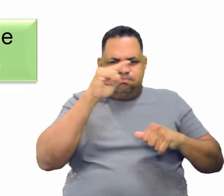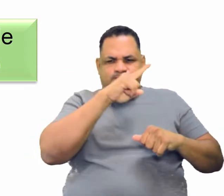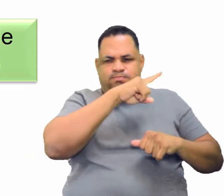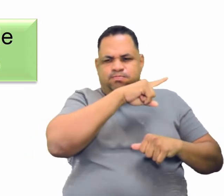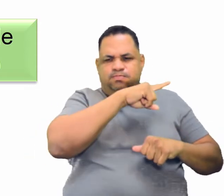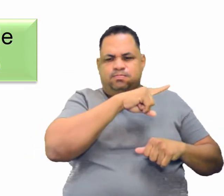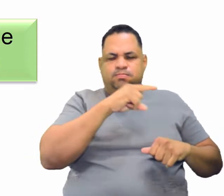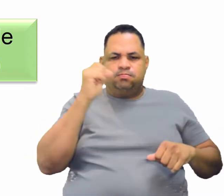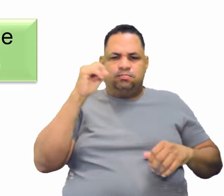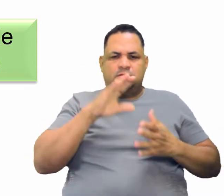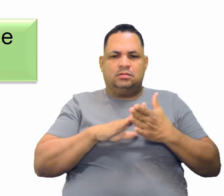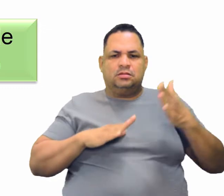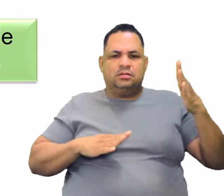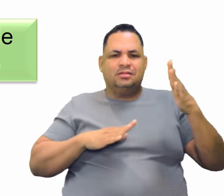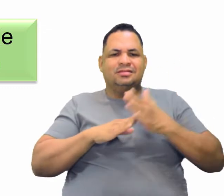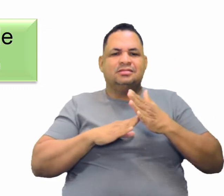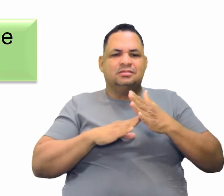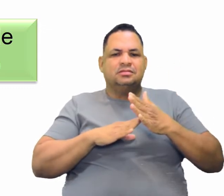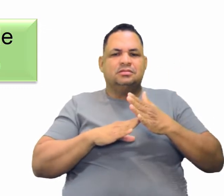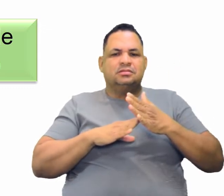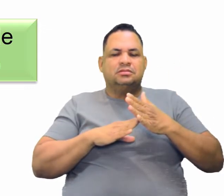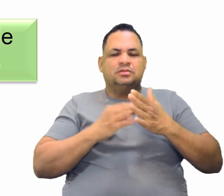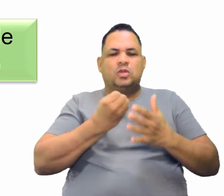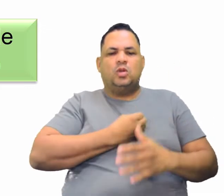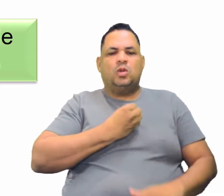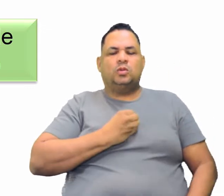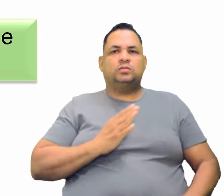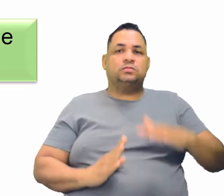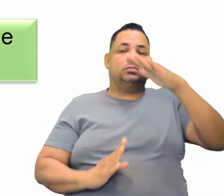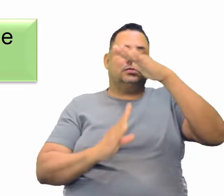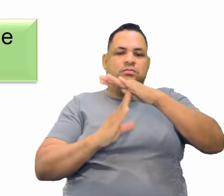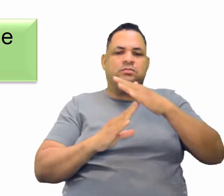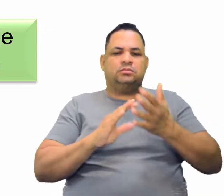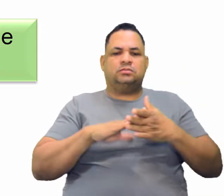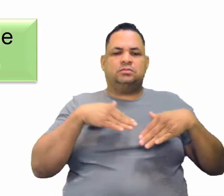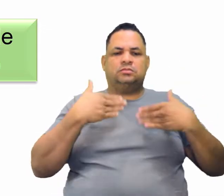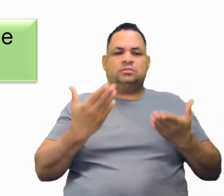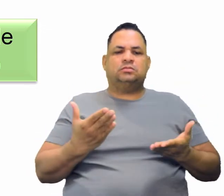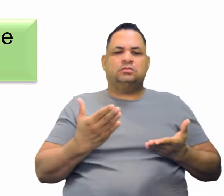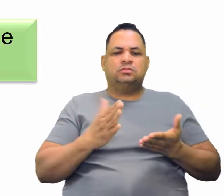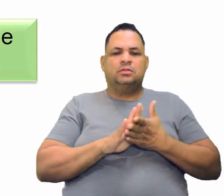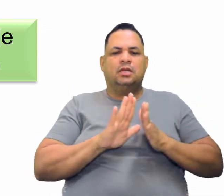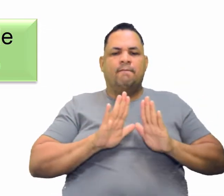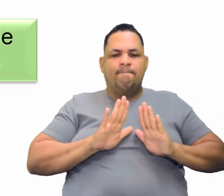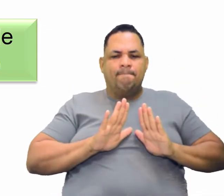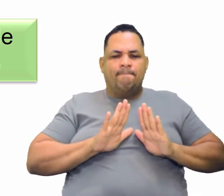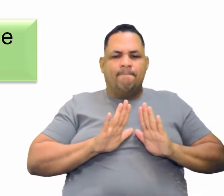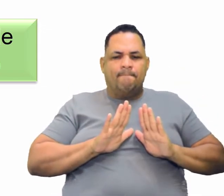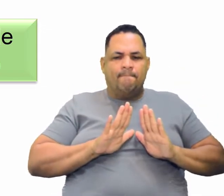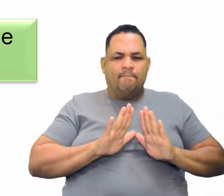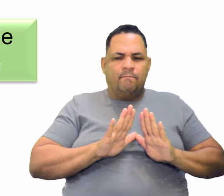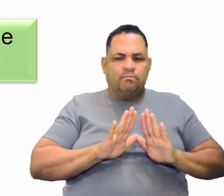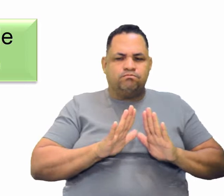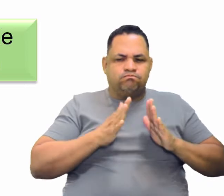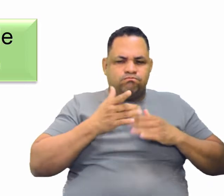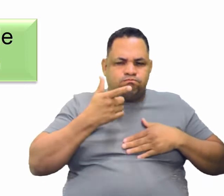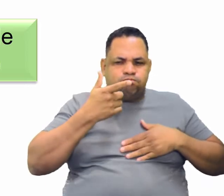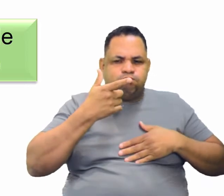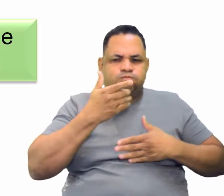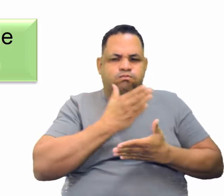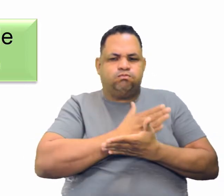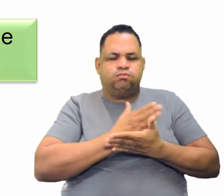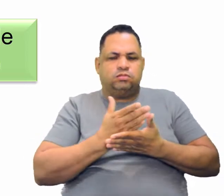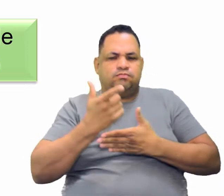movimento, até atingir um valor máximo. Nesse valor máximo, gente, é quando você começa a conseguir